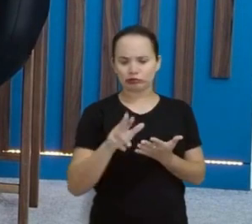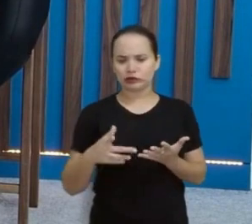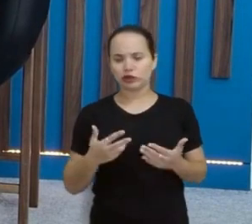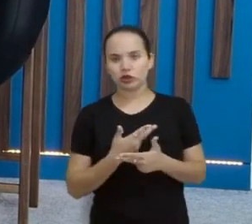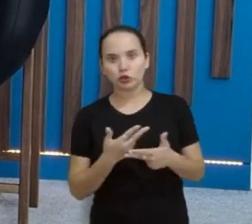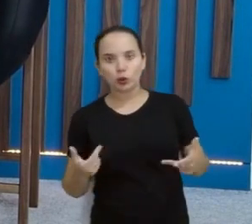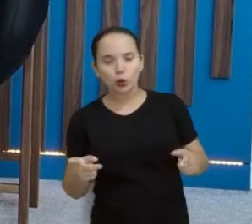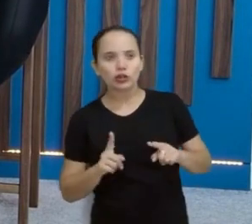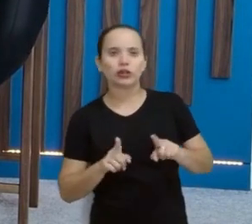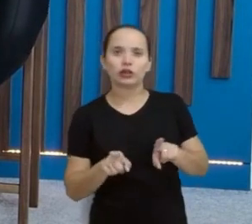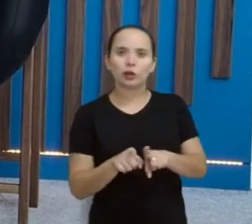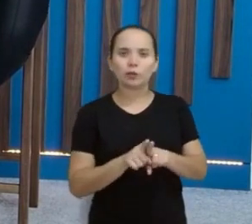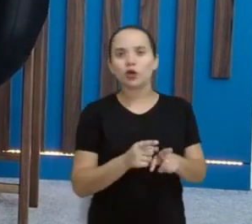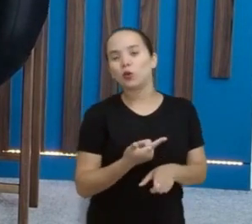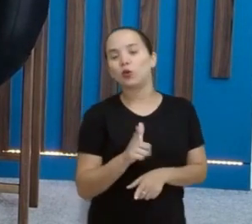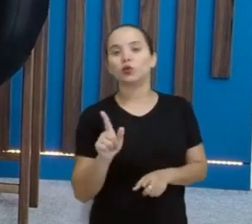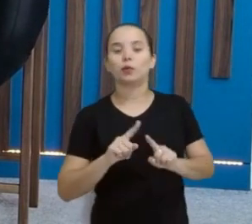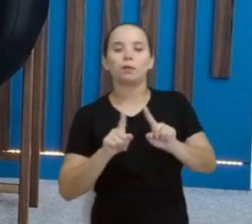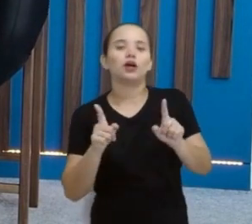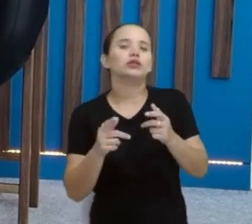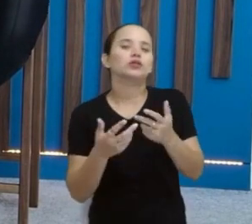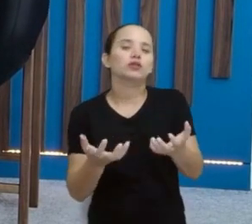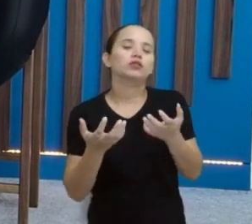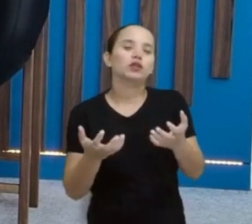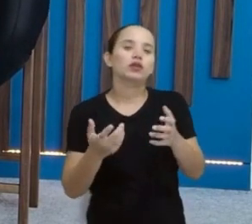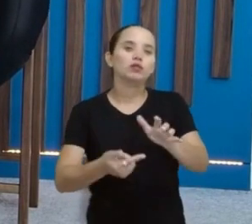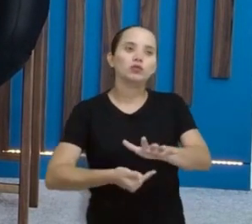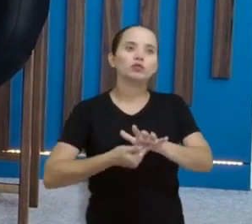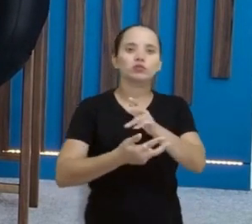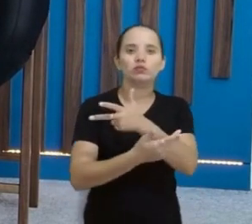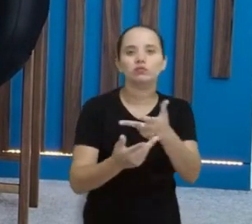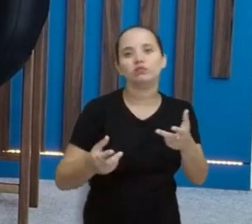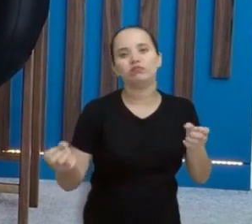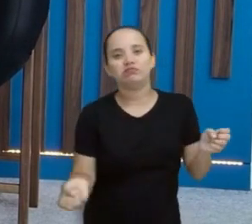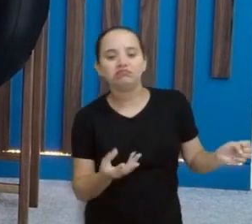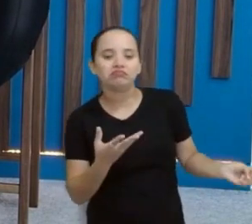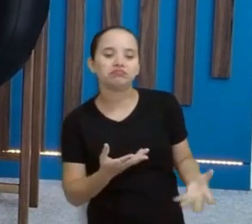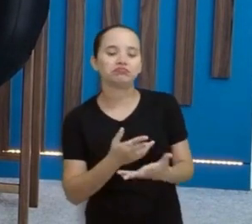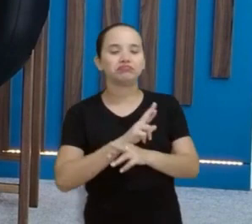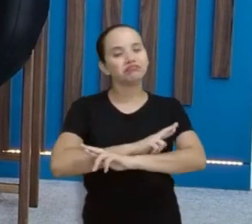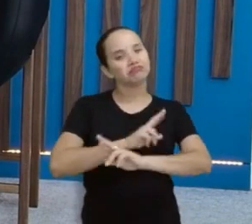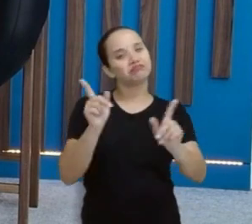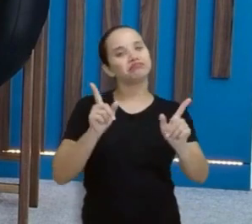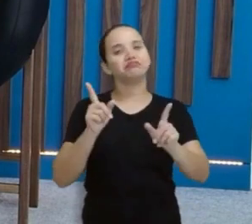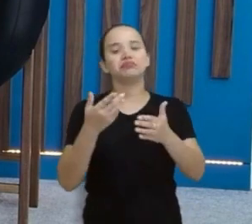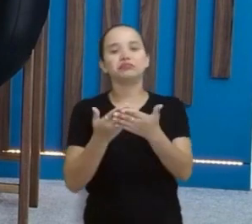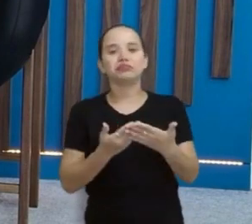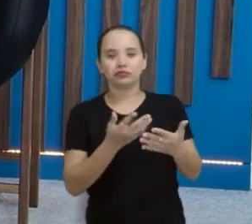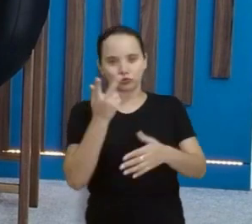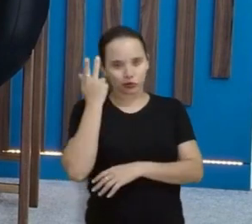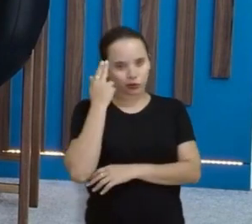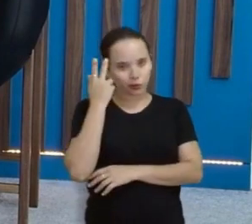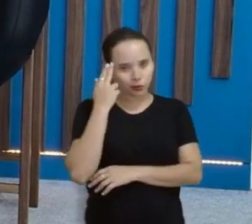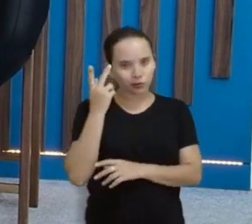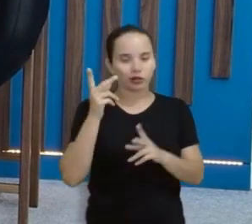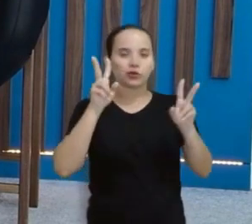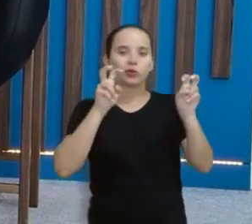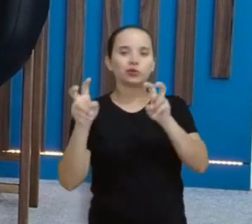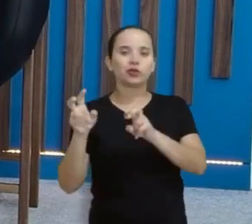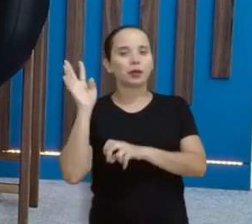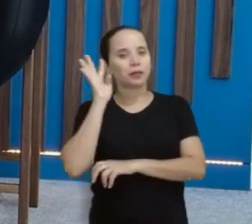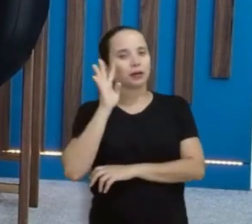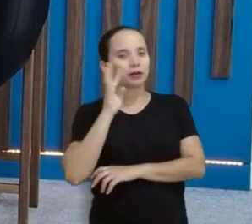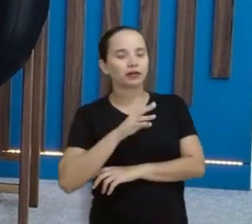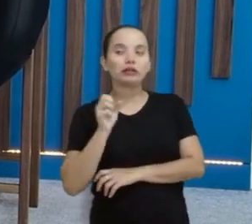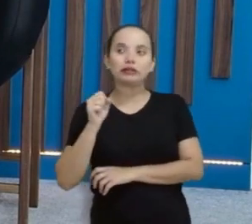Mas a gente quis trazer uma coisa que se fosse um pouco diferente das aulas normais, vamos dizer assim. Temas interessantes, temas legais, tá certo? E tiraram